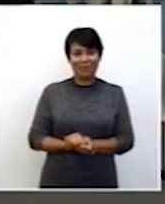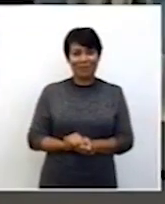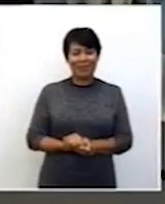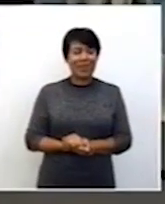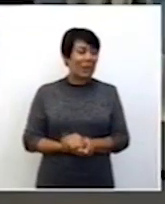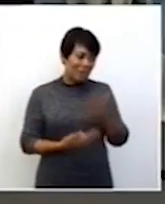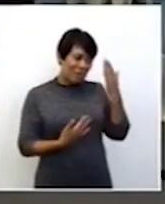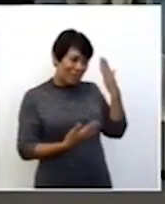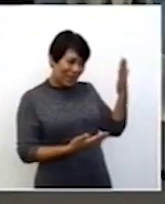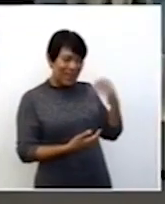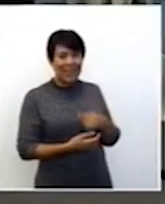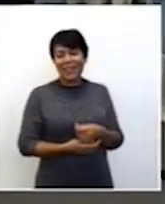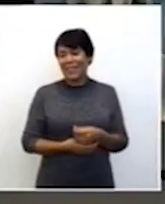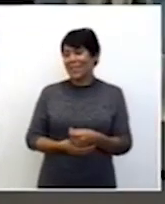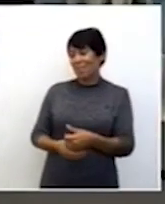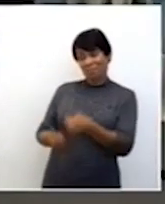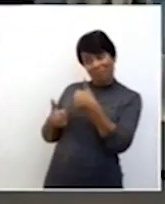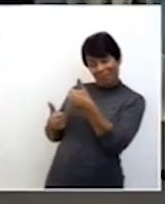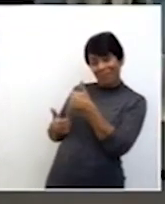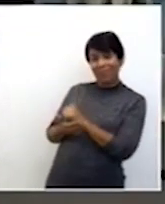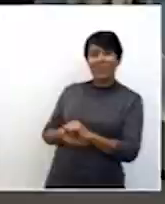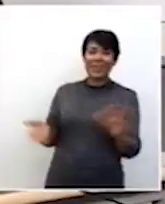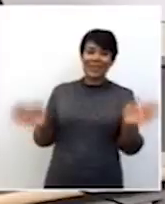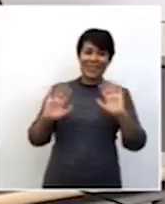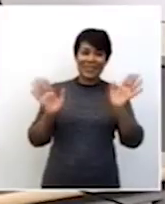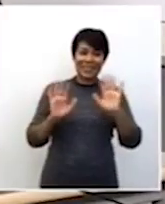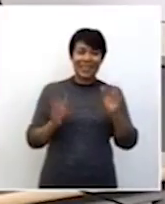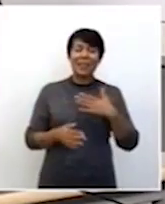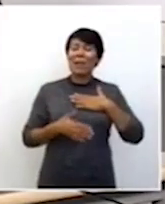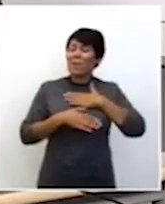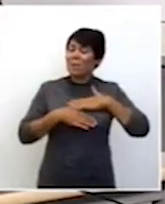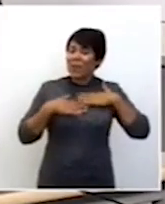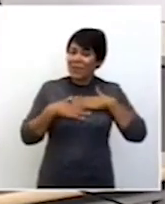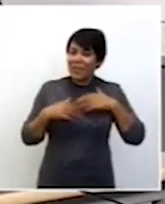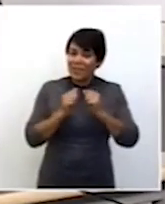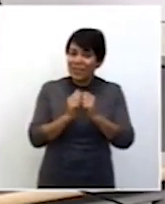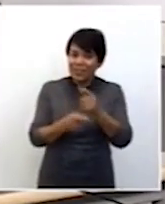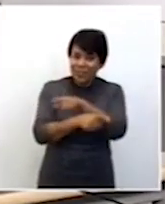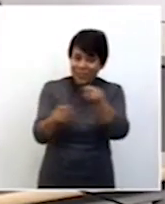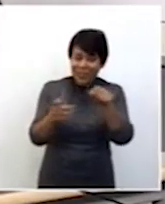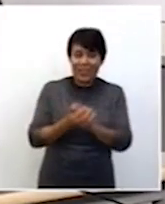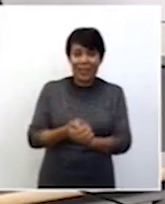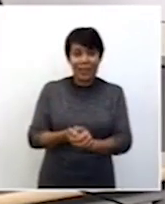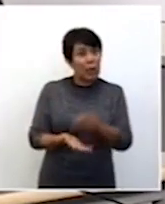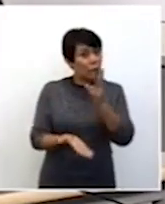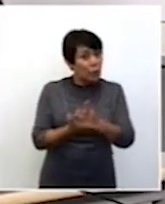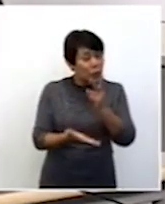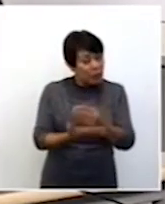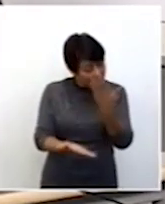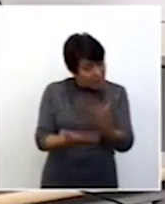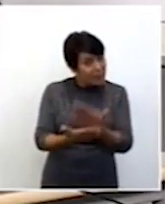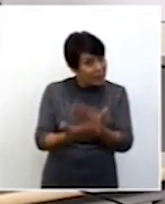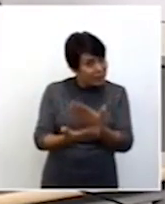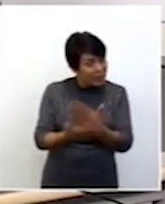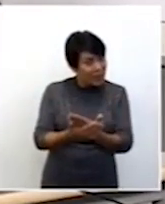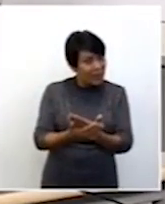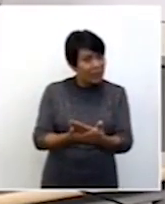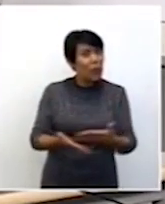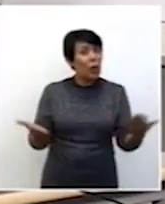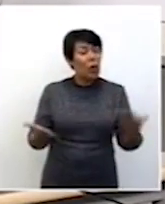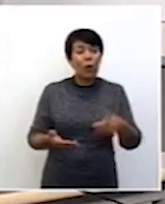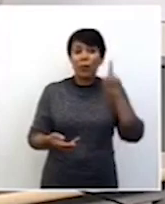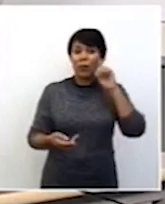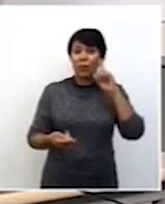viu, Marcelo? Valeu, gente. Obrigado. Até mais. Obrigado, foi um prazer estar com vocês. Continue os estudos e lembrando que hoje foi o dia do